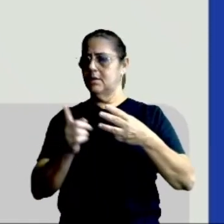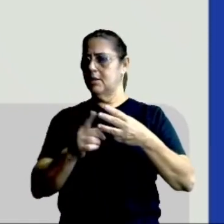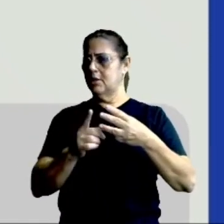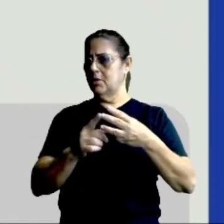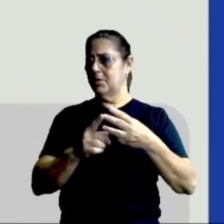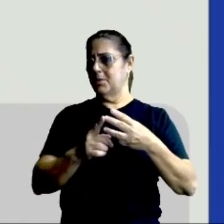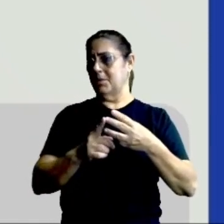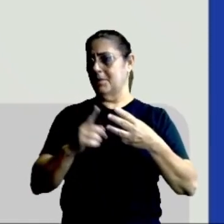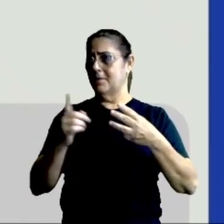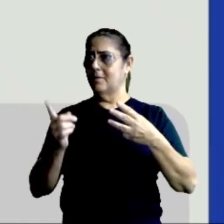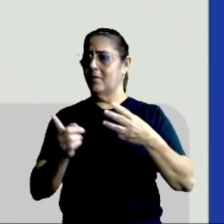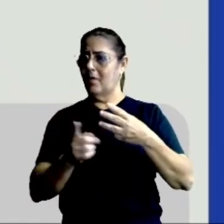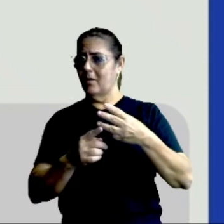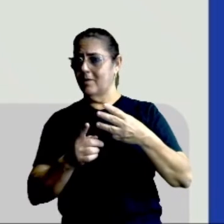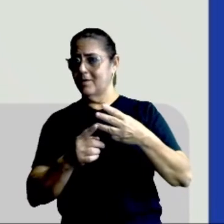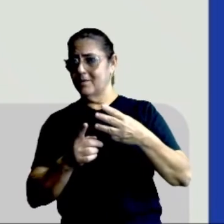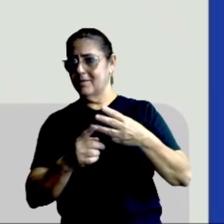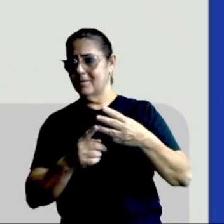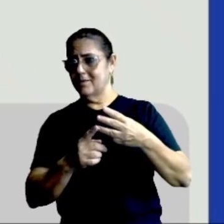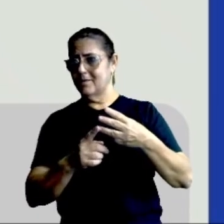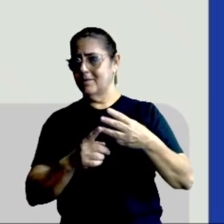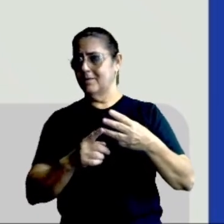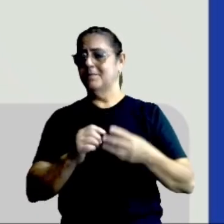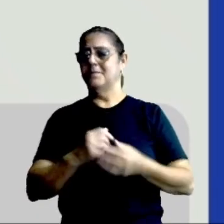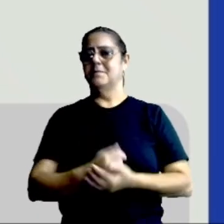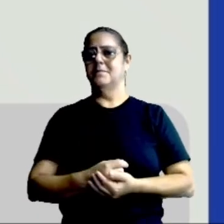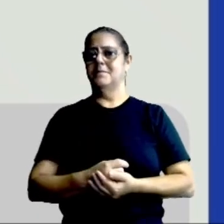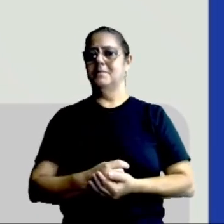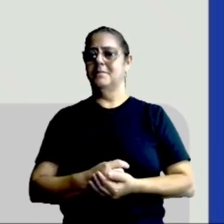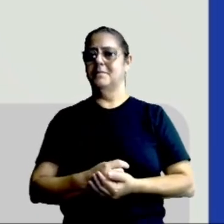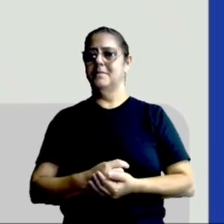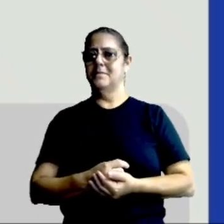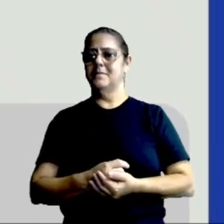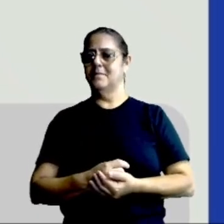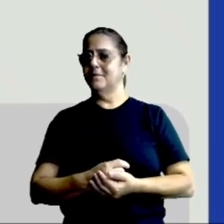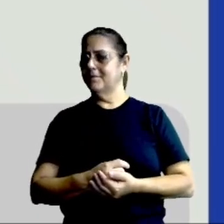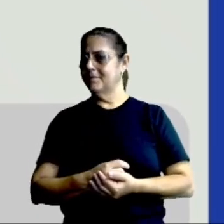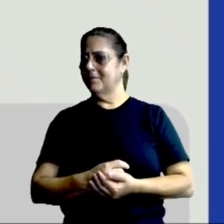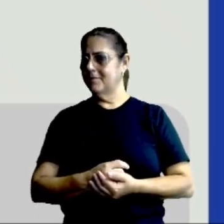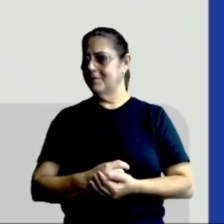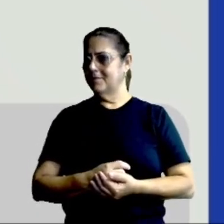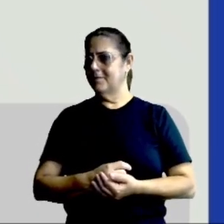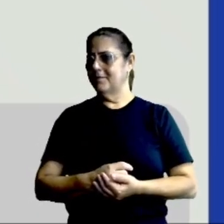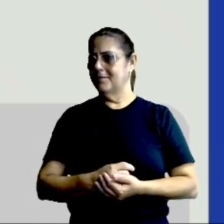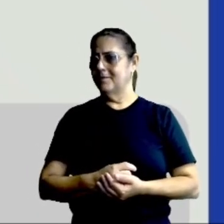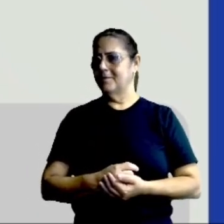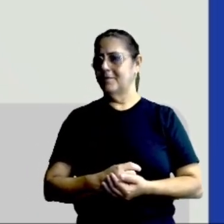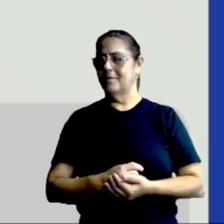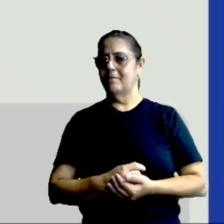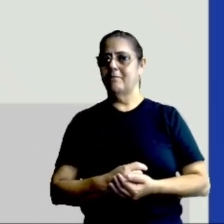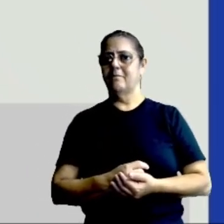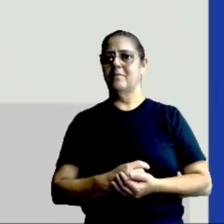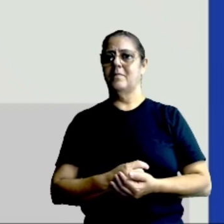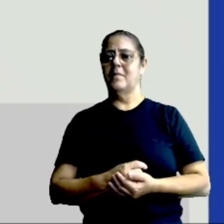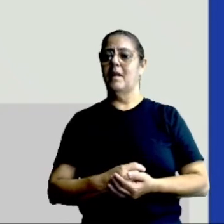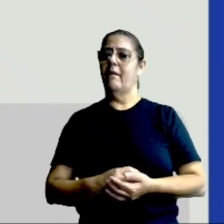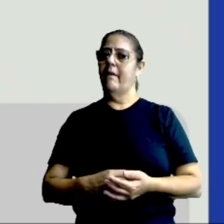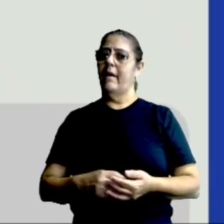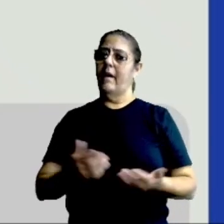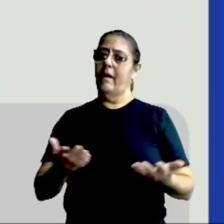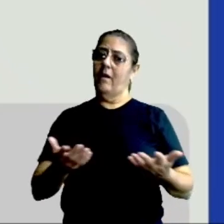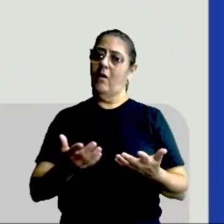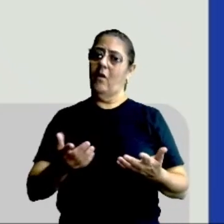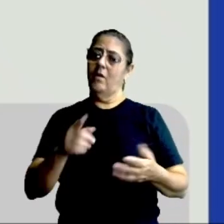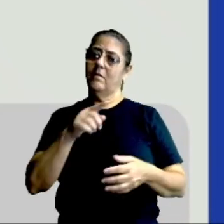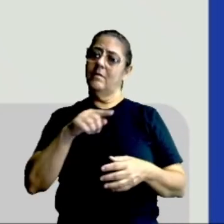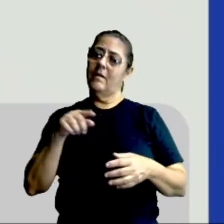do you say? Mais a palavrinha aí, in English? Ou may I sharpen my pencil? Então, chegou a hora de você ir